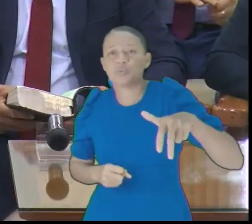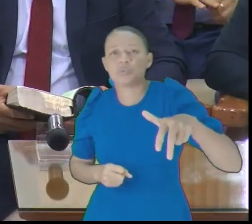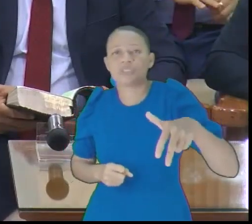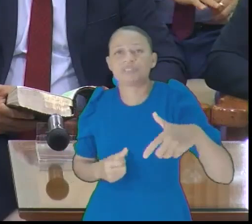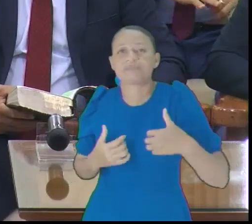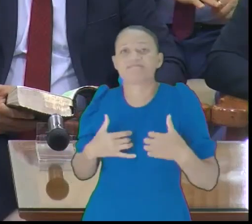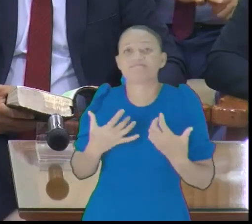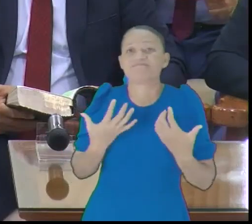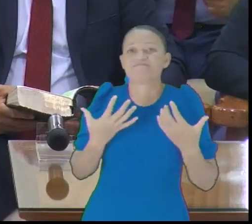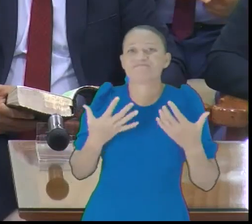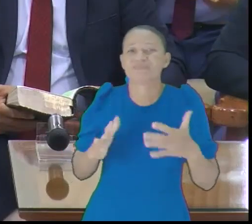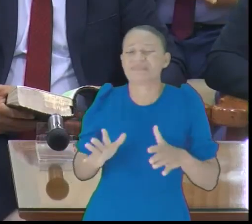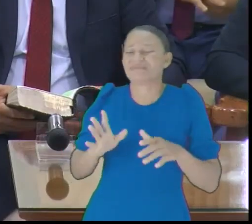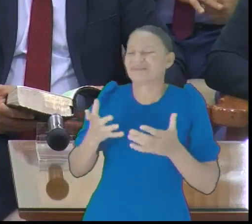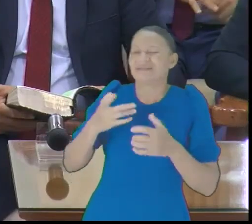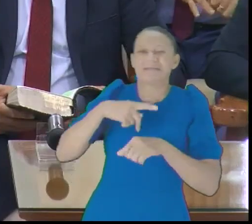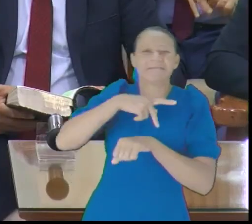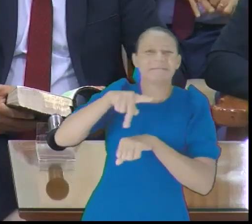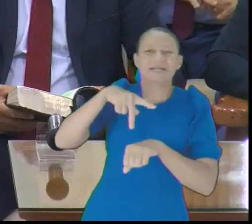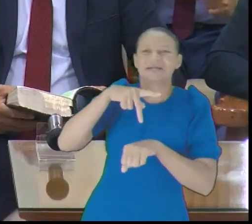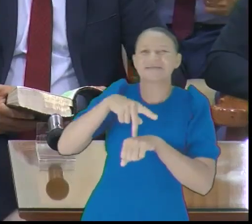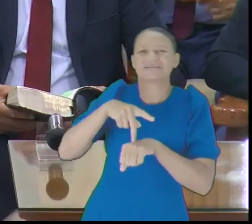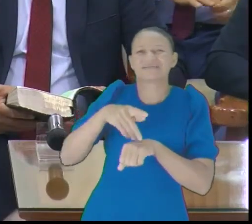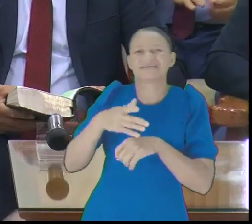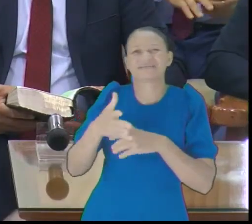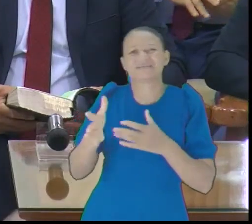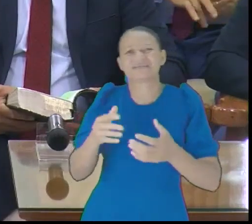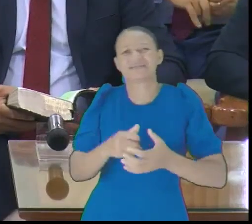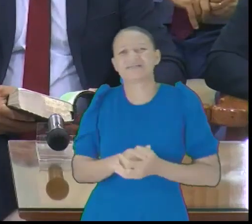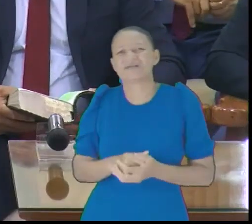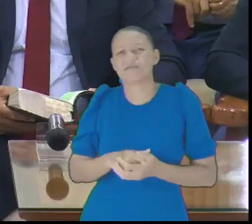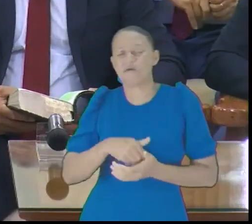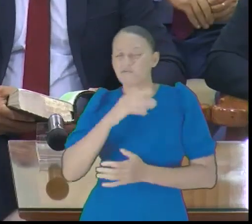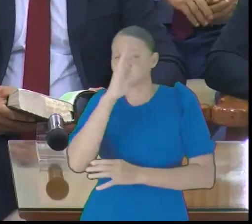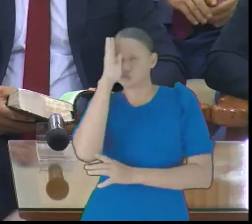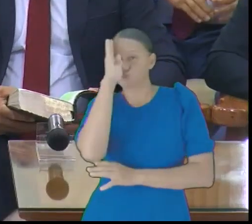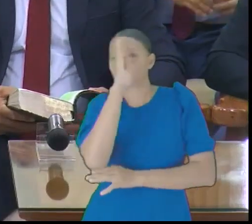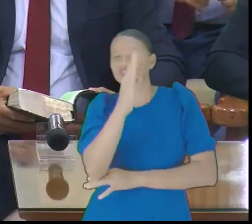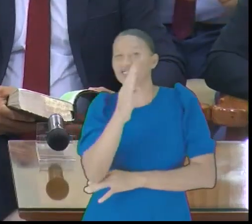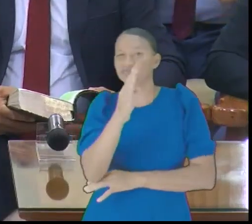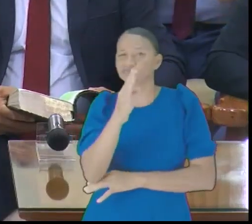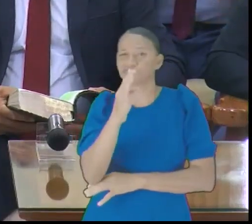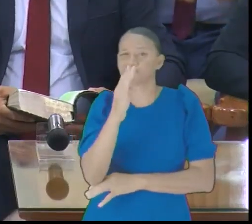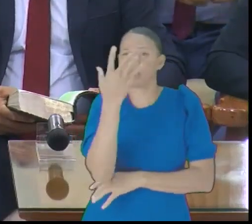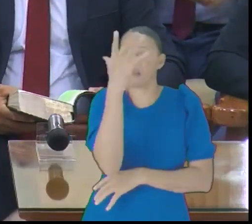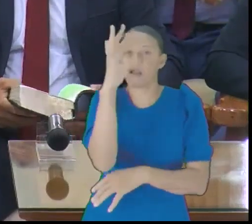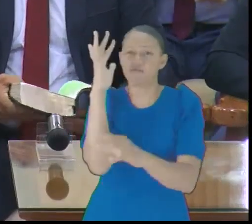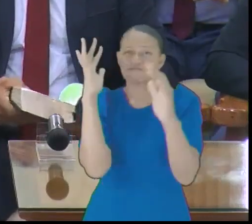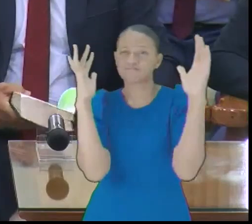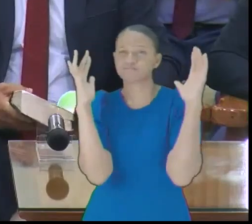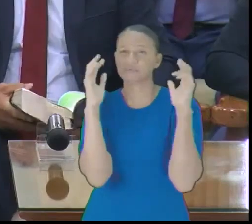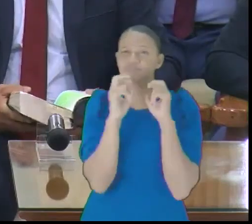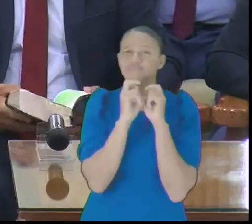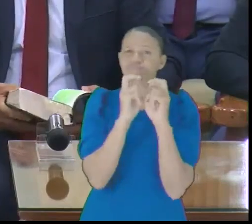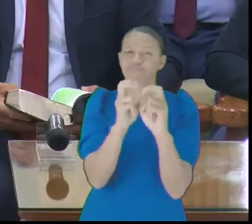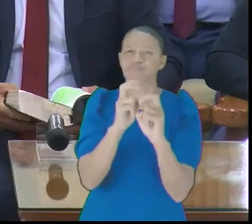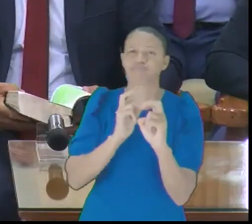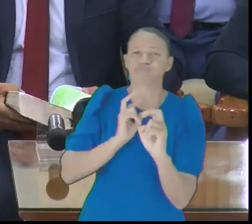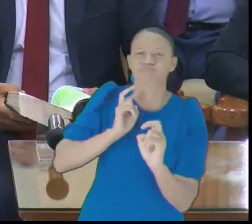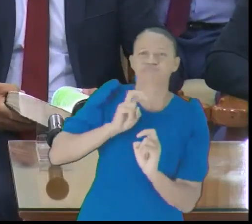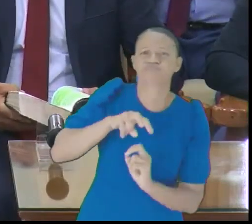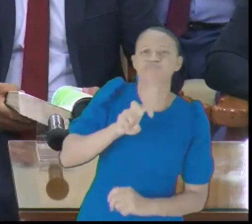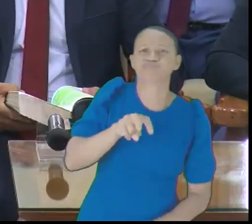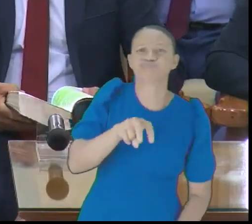não querendo ir pela Praça Lucena Maranhão, eu disse, eu vou cortar caminho por aqui. E daqui eu vou para